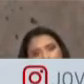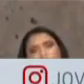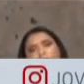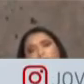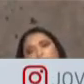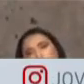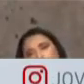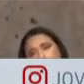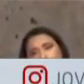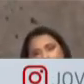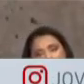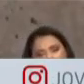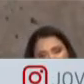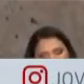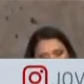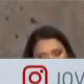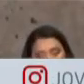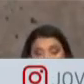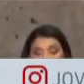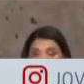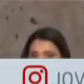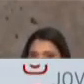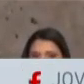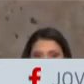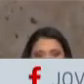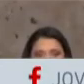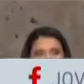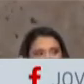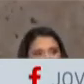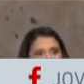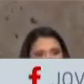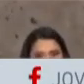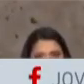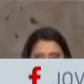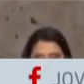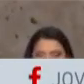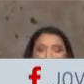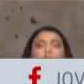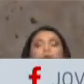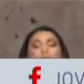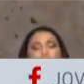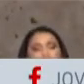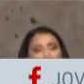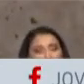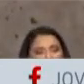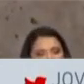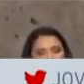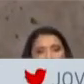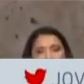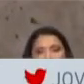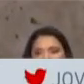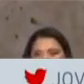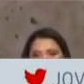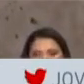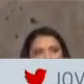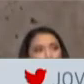2022, a publicização dos dados referentes aos serviços, obras e compras